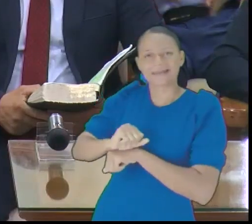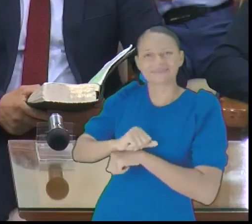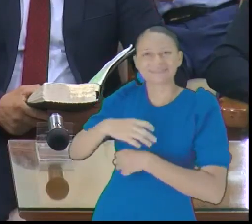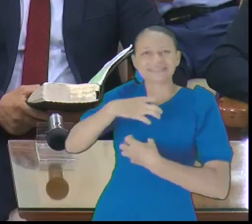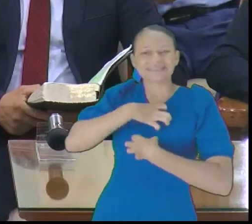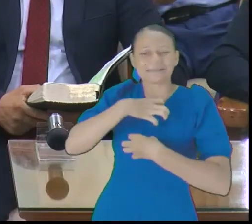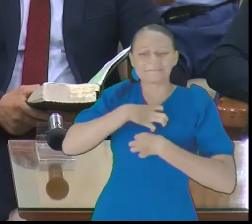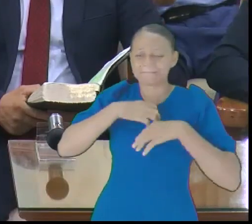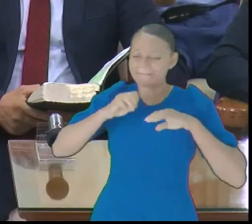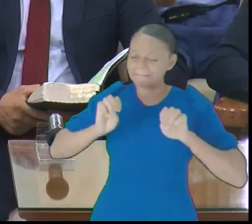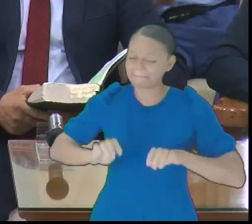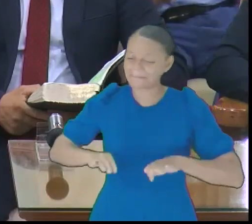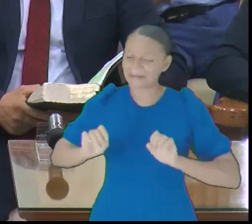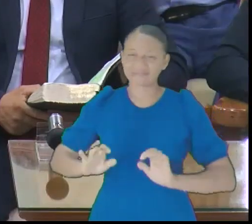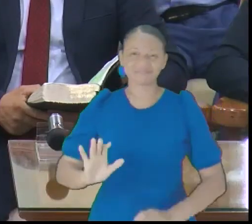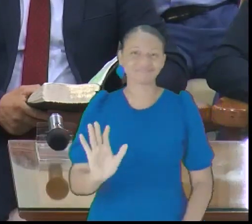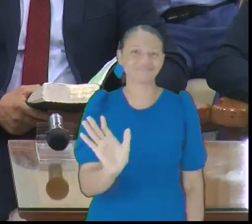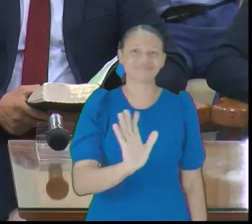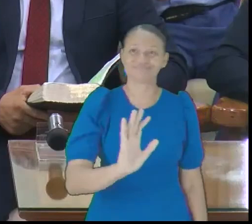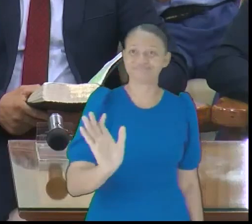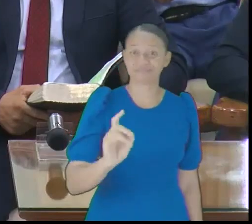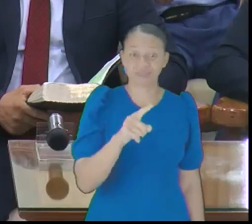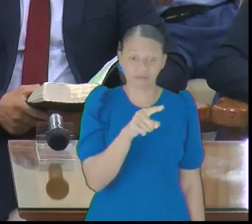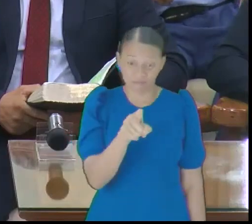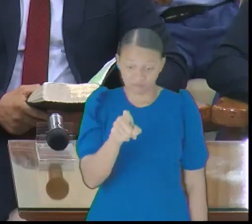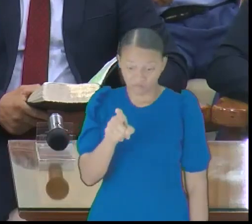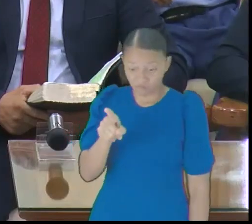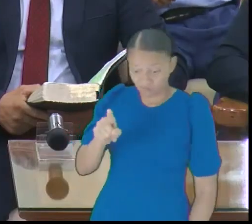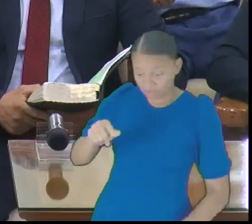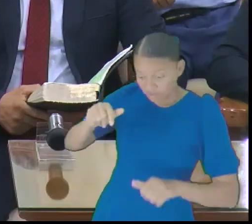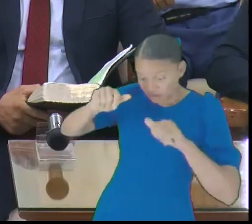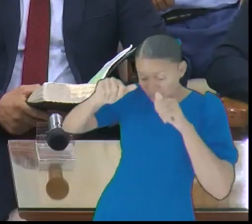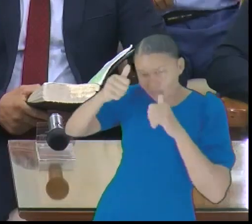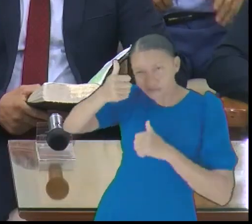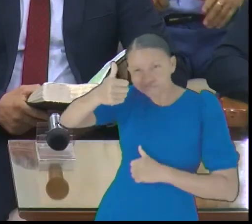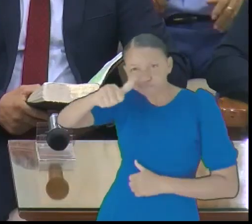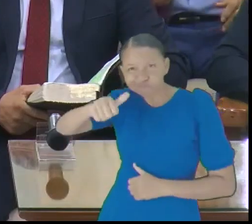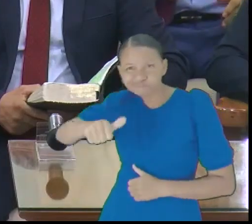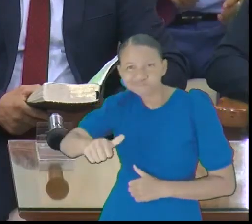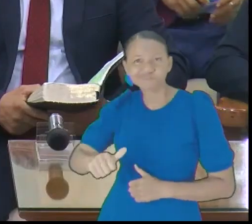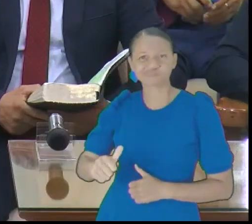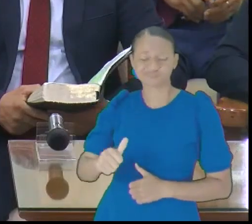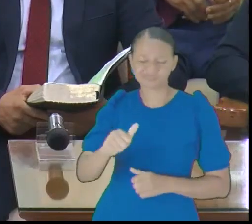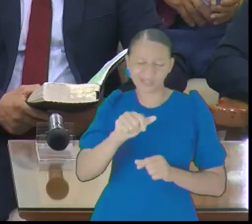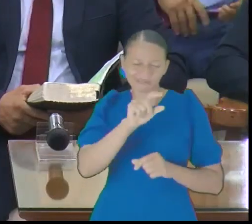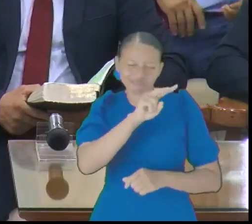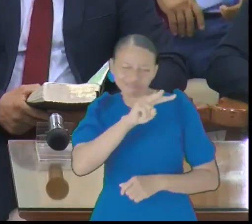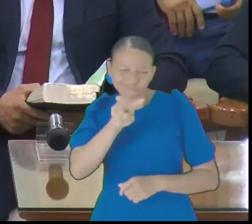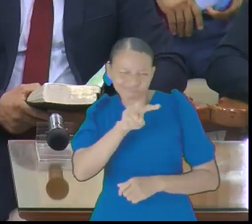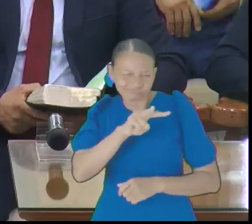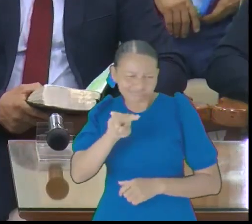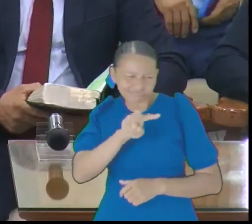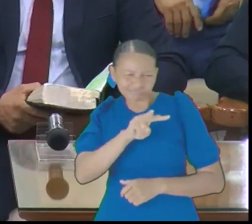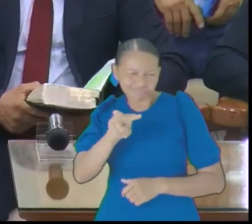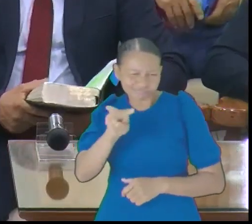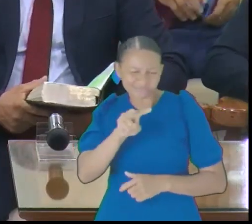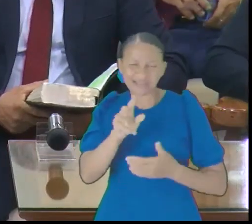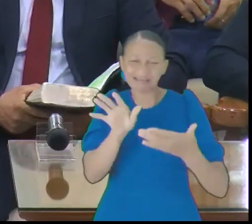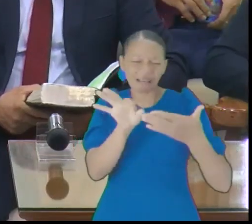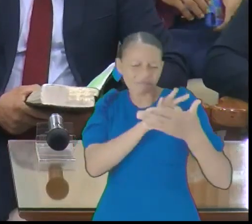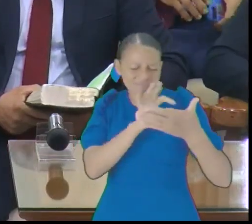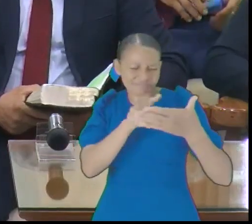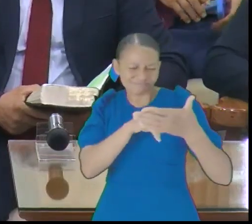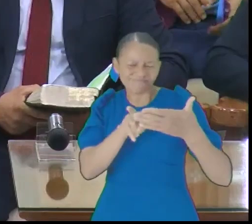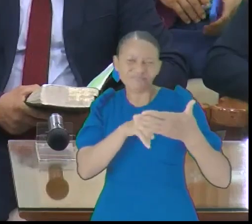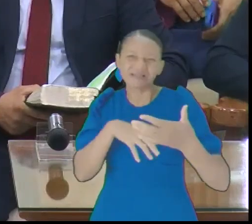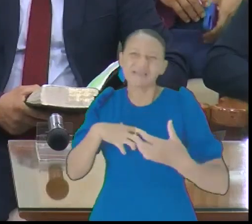bem. Se você analisar nas entrelinhas do texto, você percebe que Abraão está